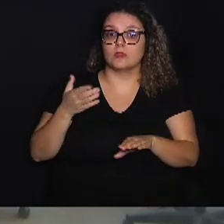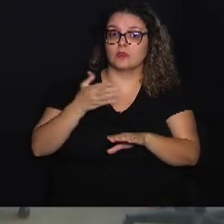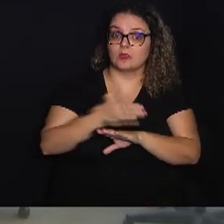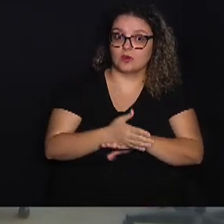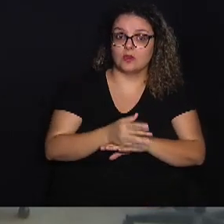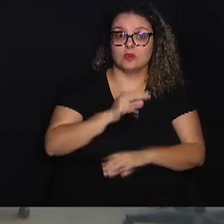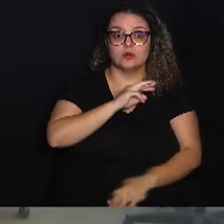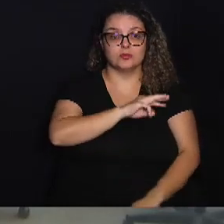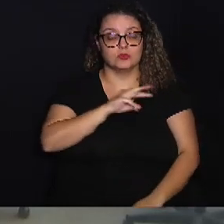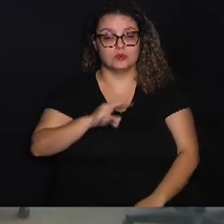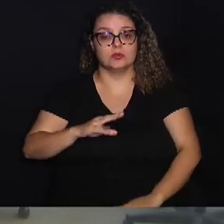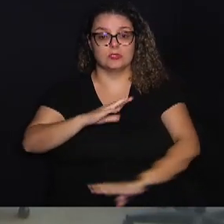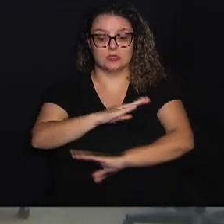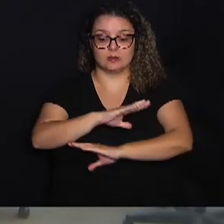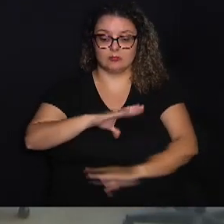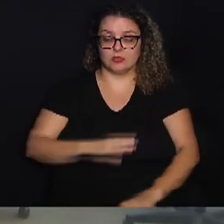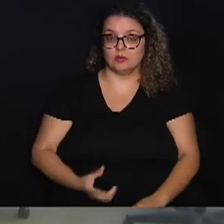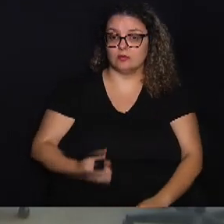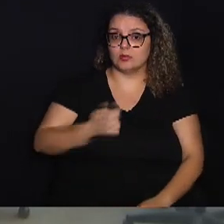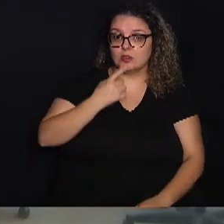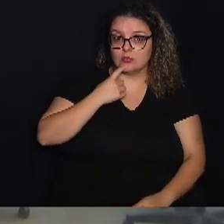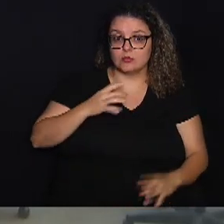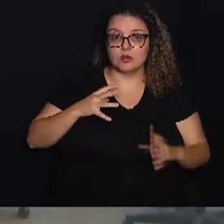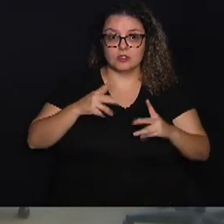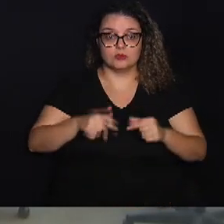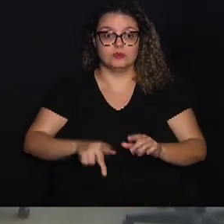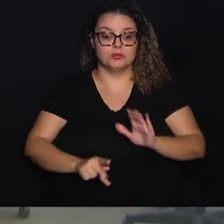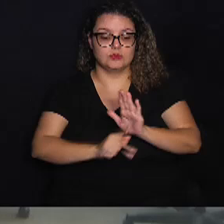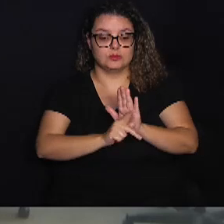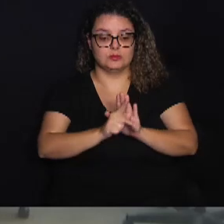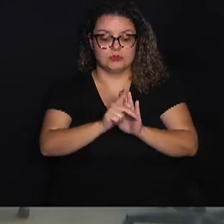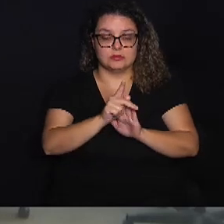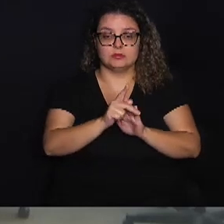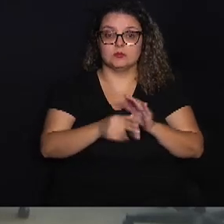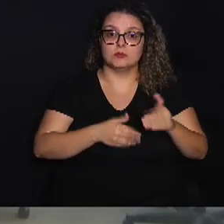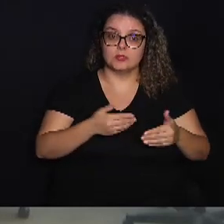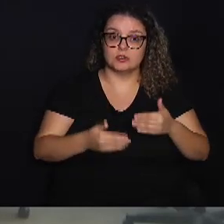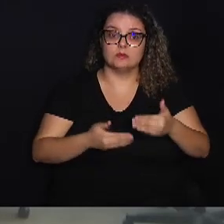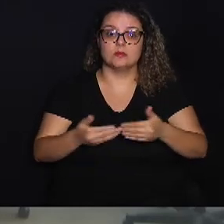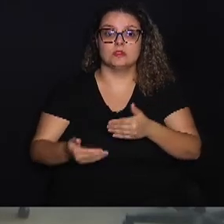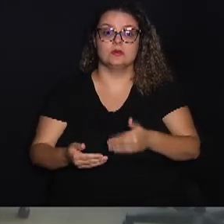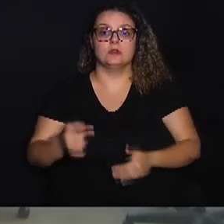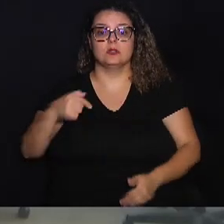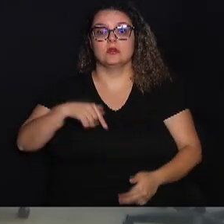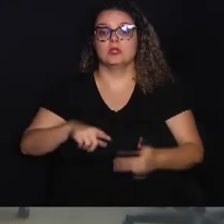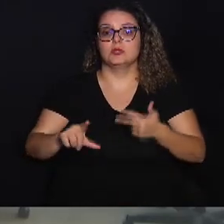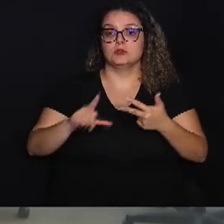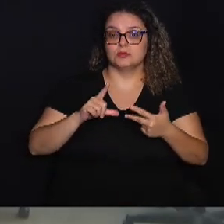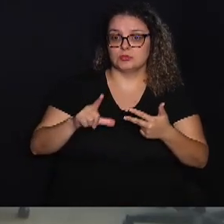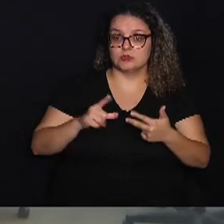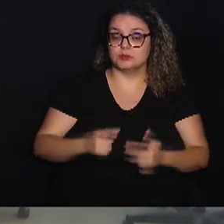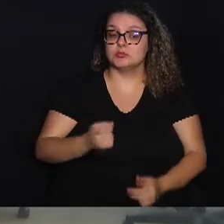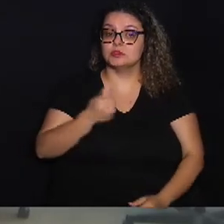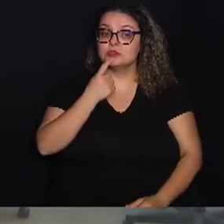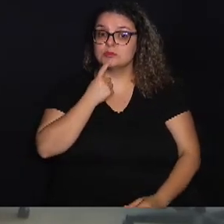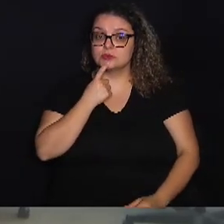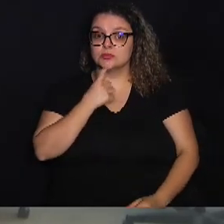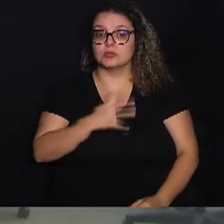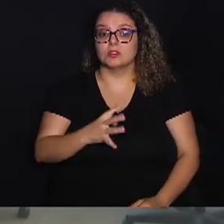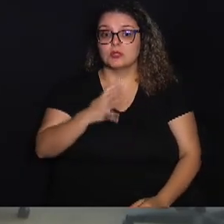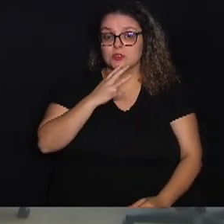no site da Câmara Municipal de inas todos os projetos que estão tramitando aqui no legislativo campineiro e